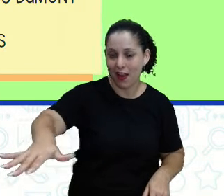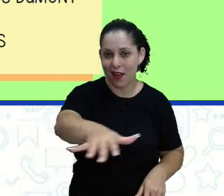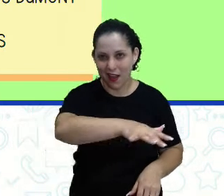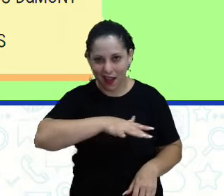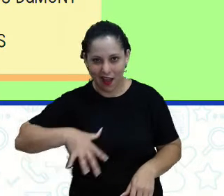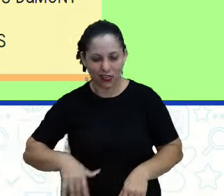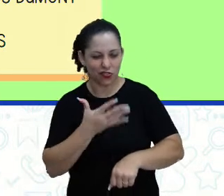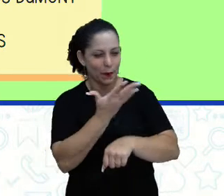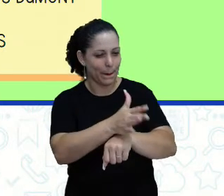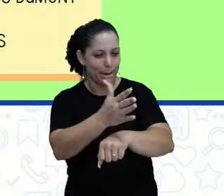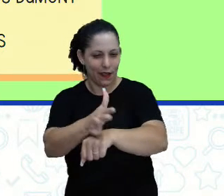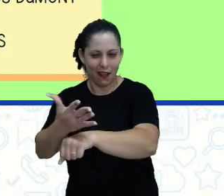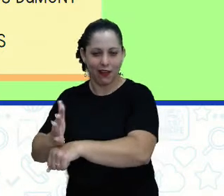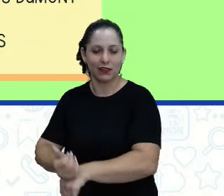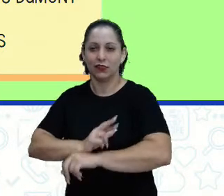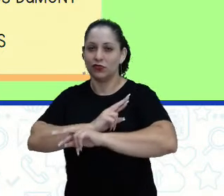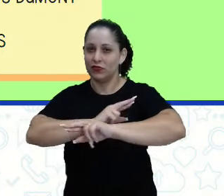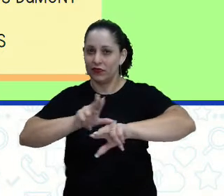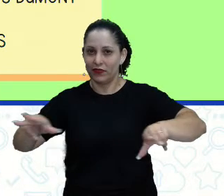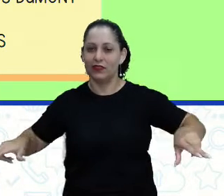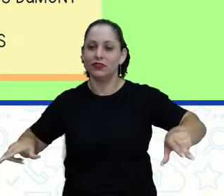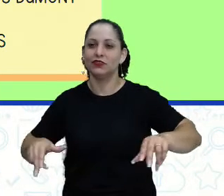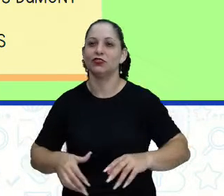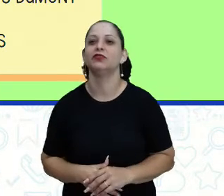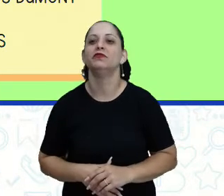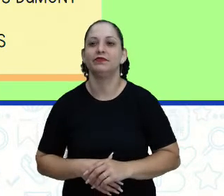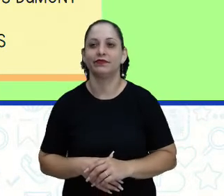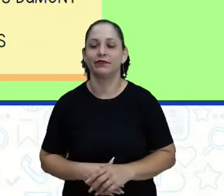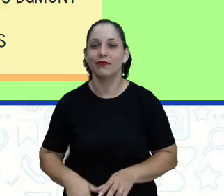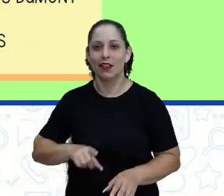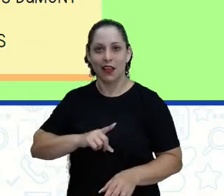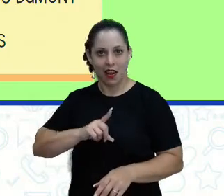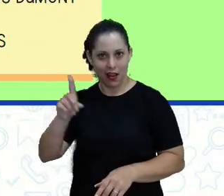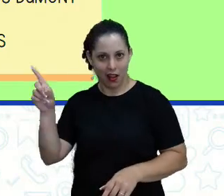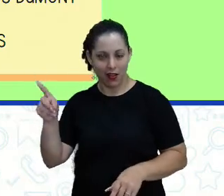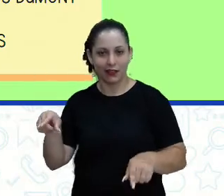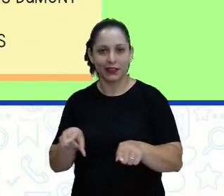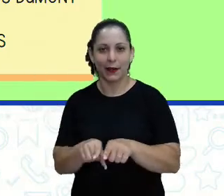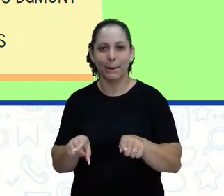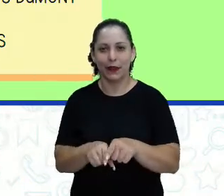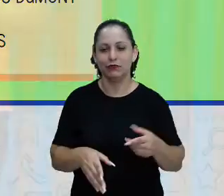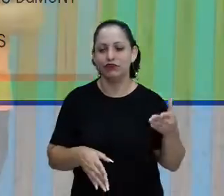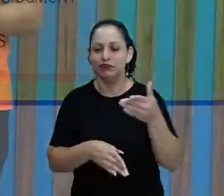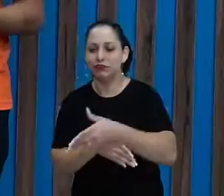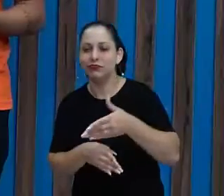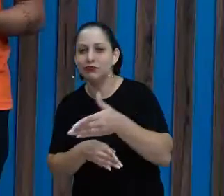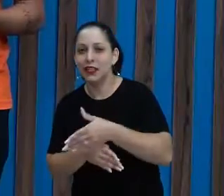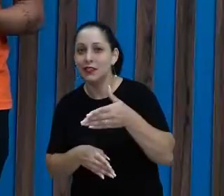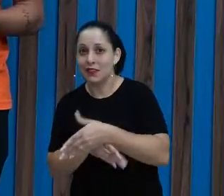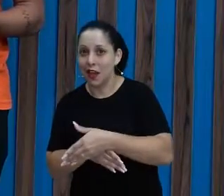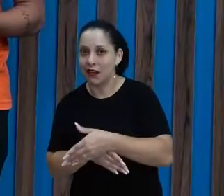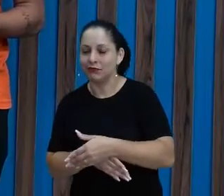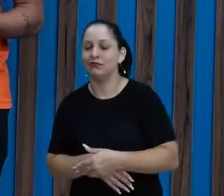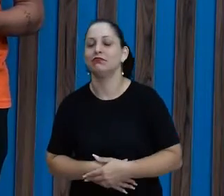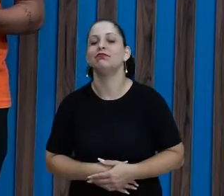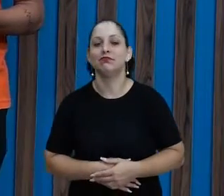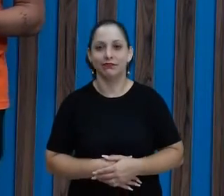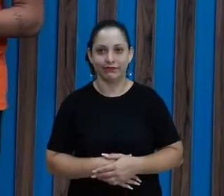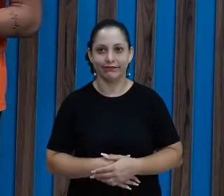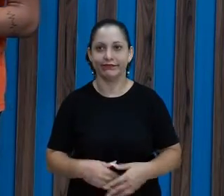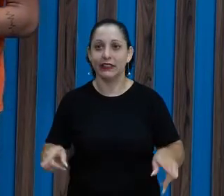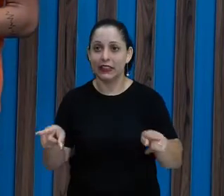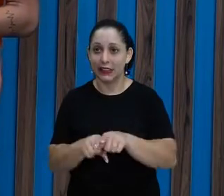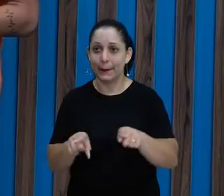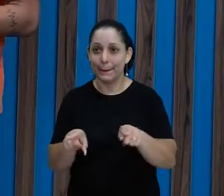diversas práticas. Então, lá também é um acesso, vocês têm uma oportunidade de acessar lá no Geraldão. Tem